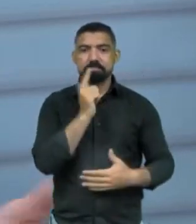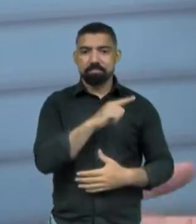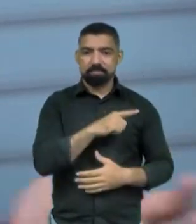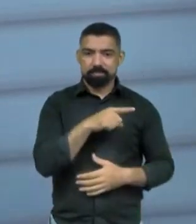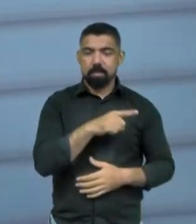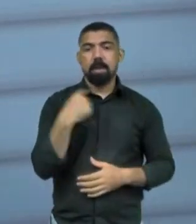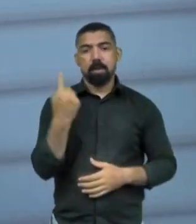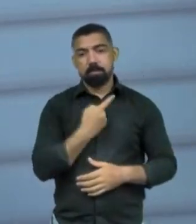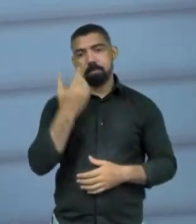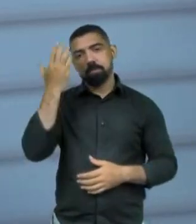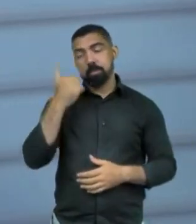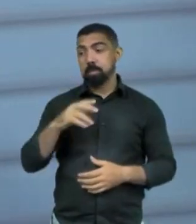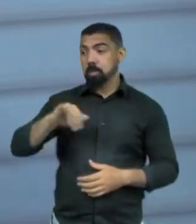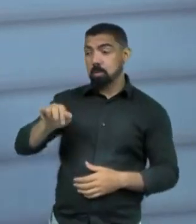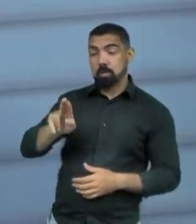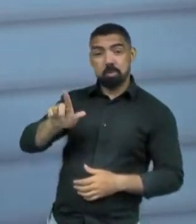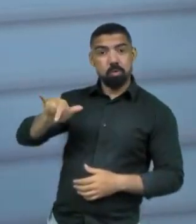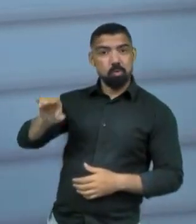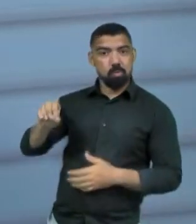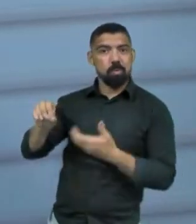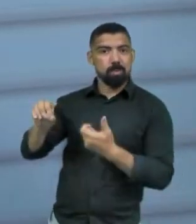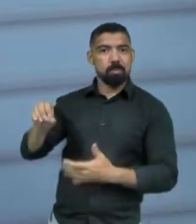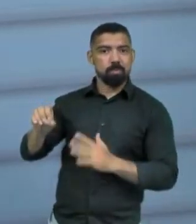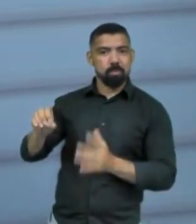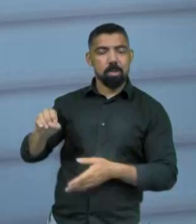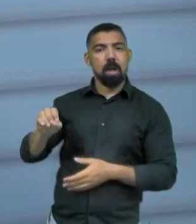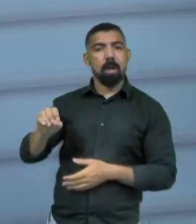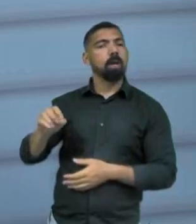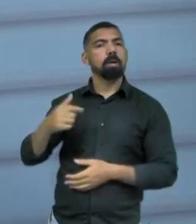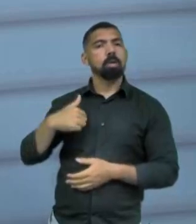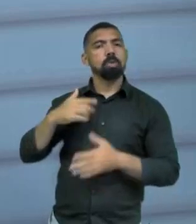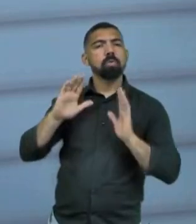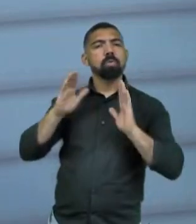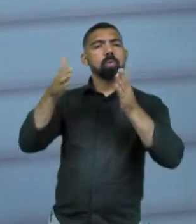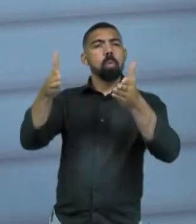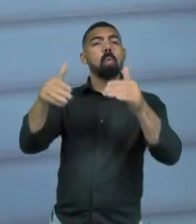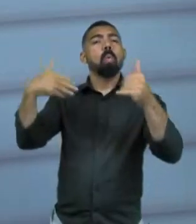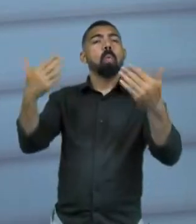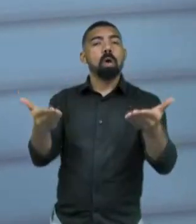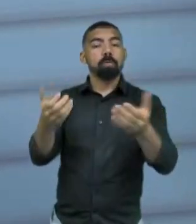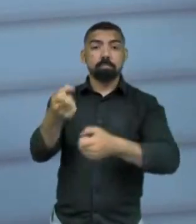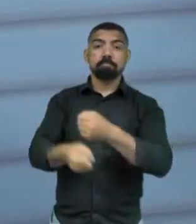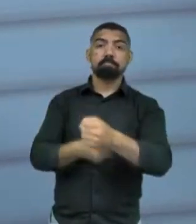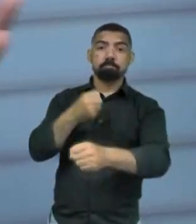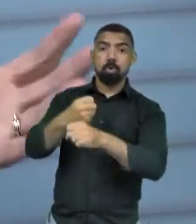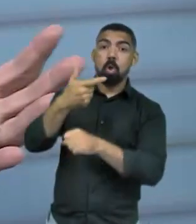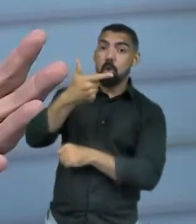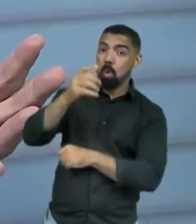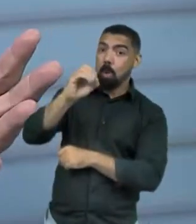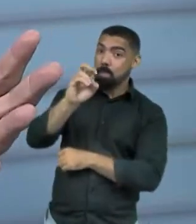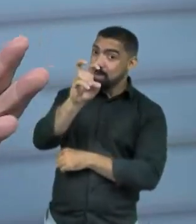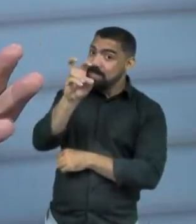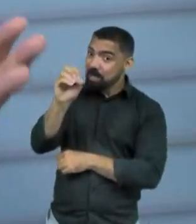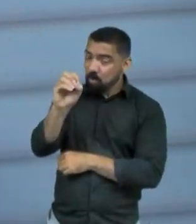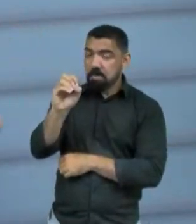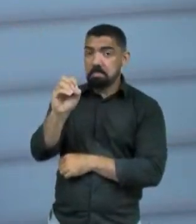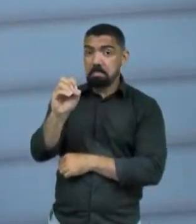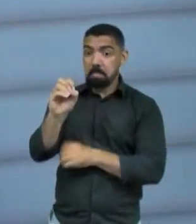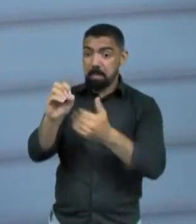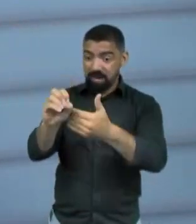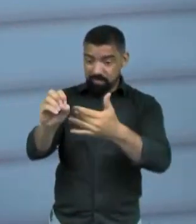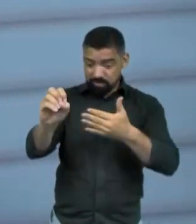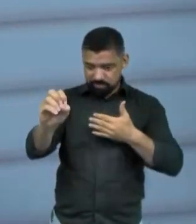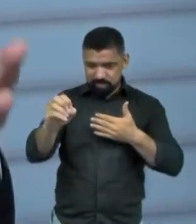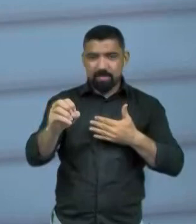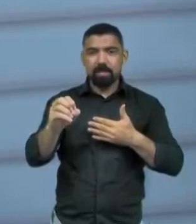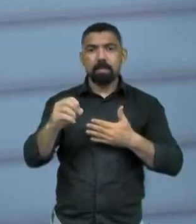sabe, né, o Júlio falou aqui bem, né, nós estamos olhando 2050. Né? E a gente sabe que daqui para lá tem muita coisa que vai acontecer. E o plano